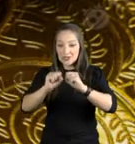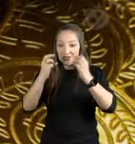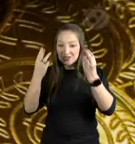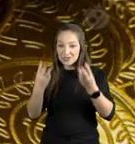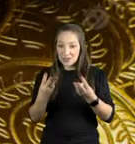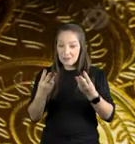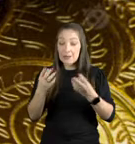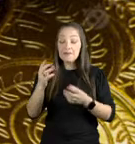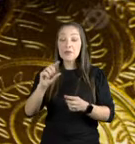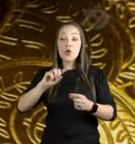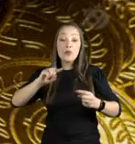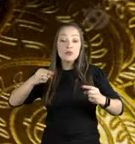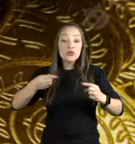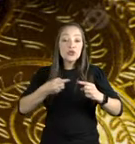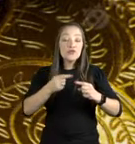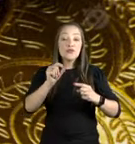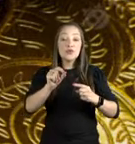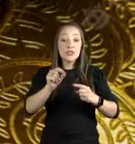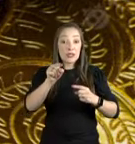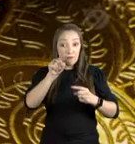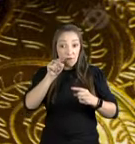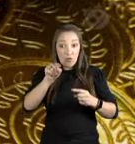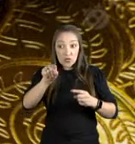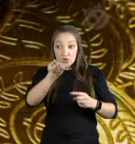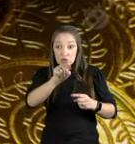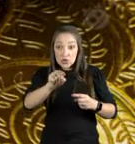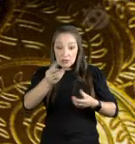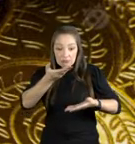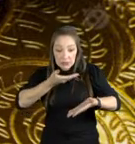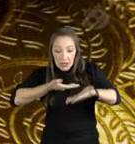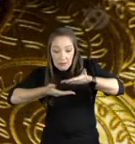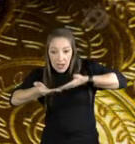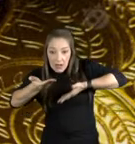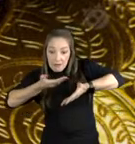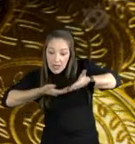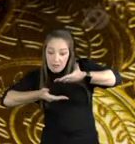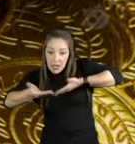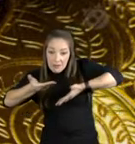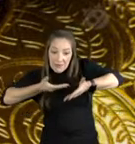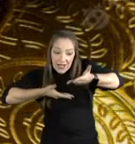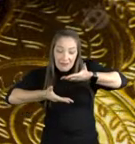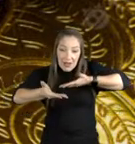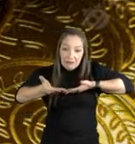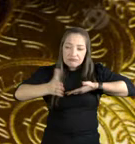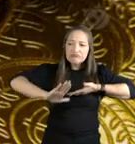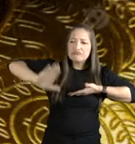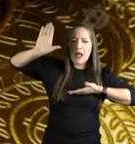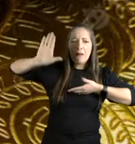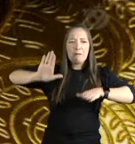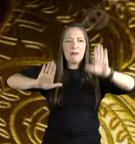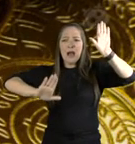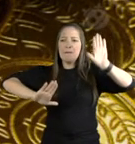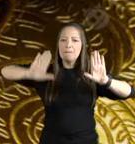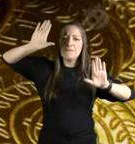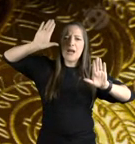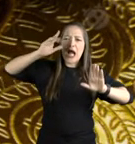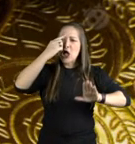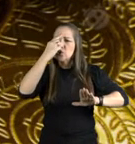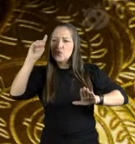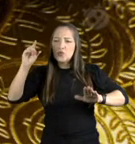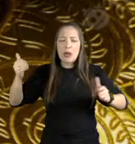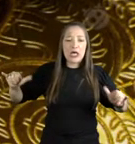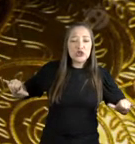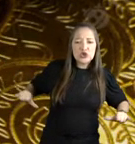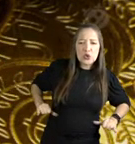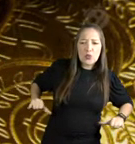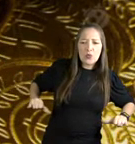é que vocês falem comigo e reajam comigo, que vocês falem as suas dores, porque também é algo